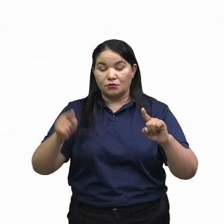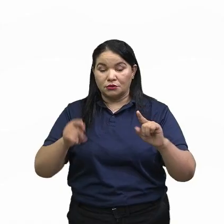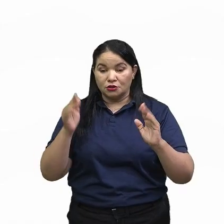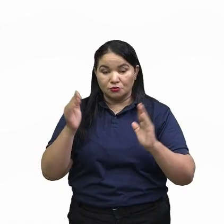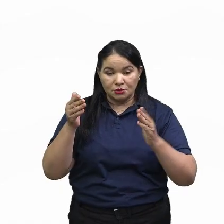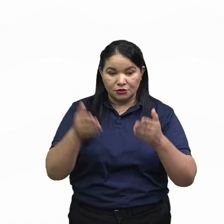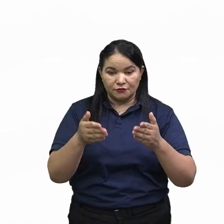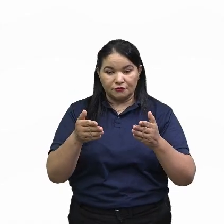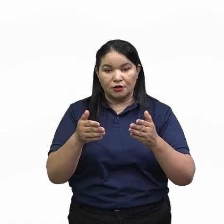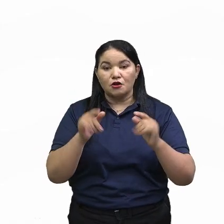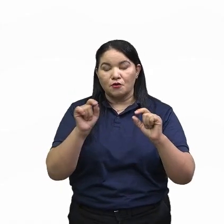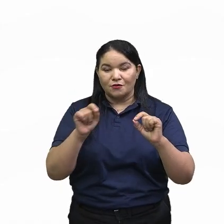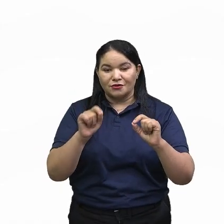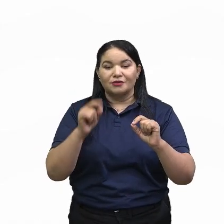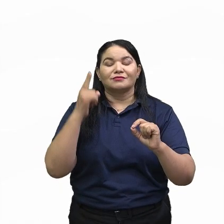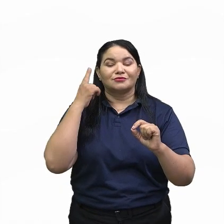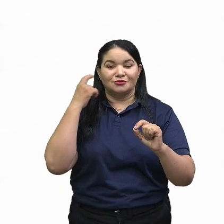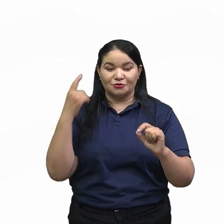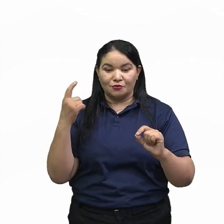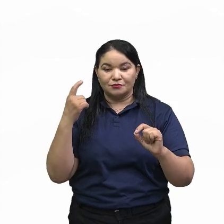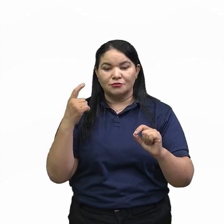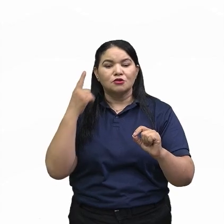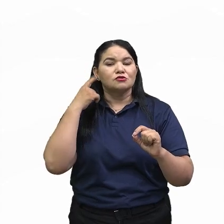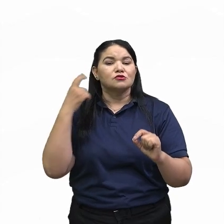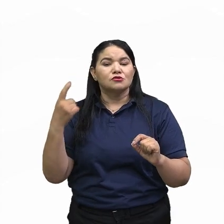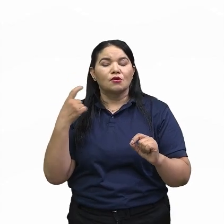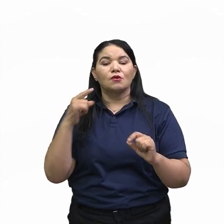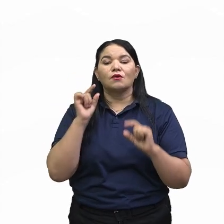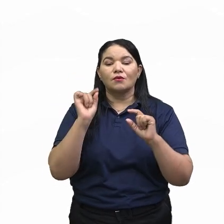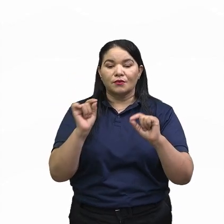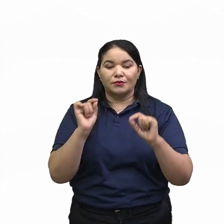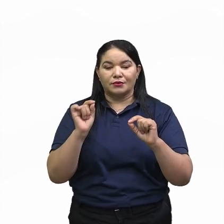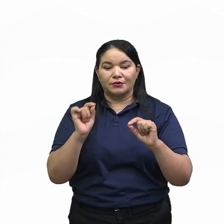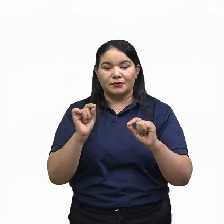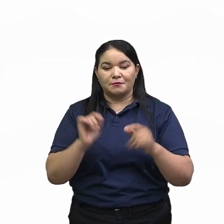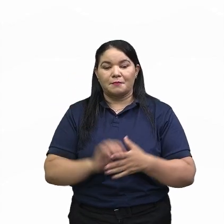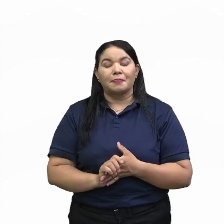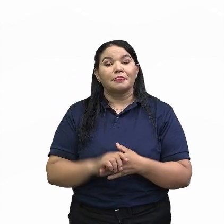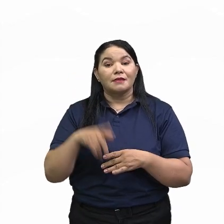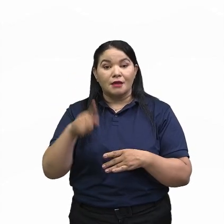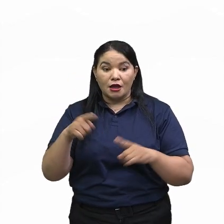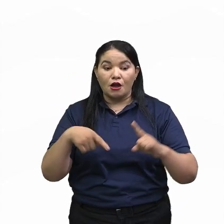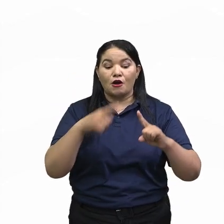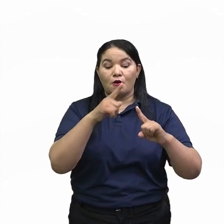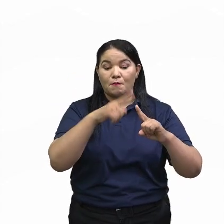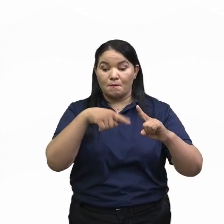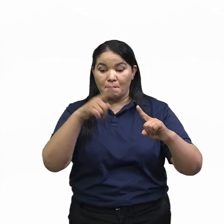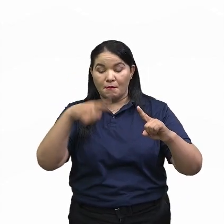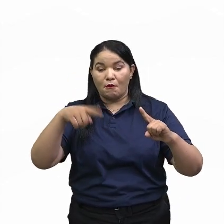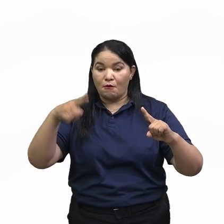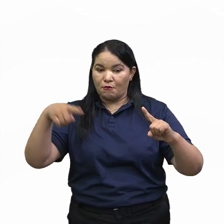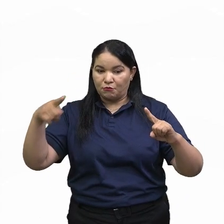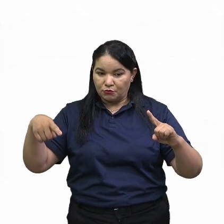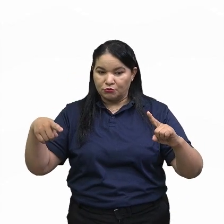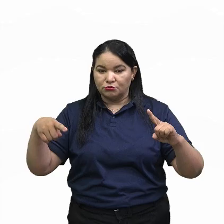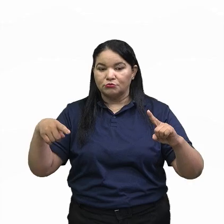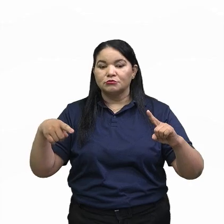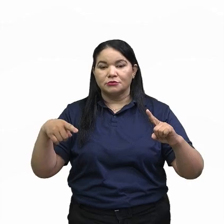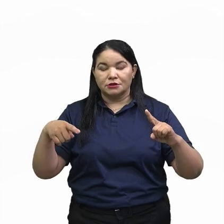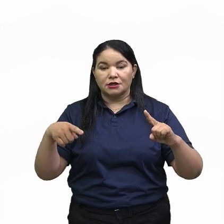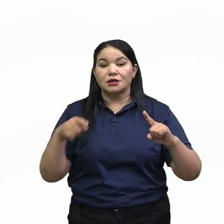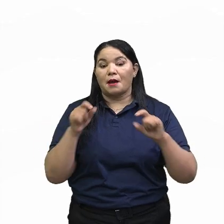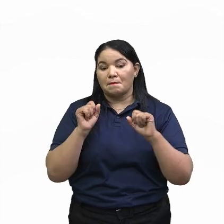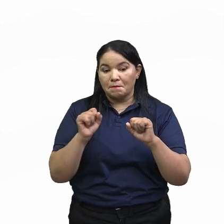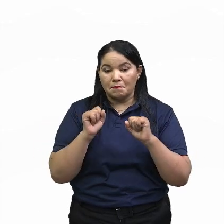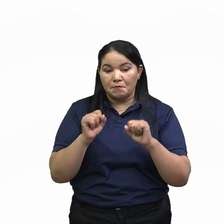é exatamente o som. O que é o som? O som é uma onda, e é uma onda mecânica. As ondas